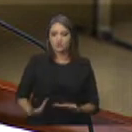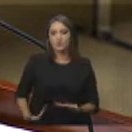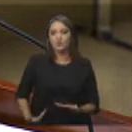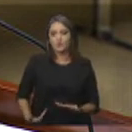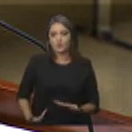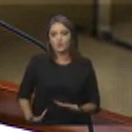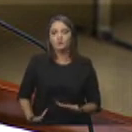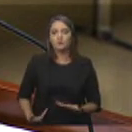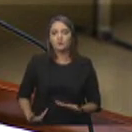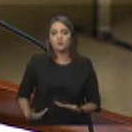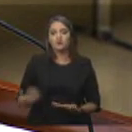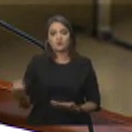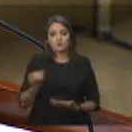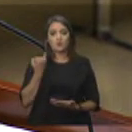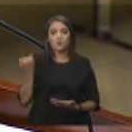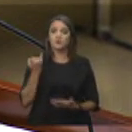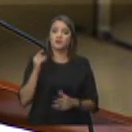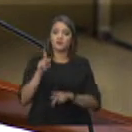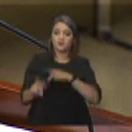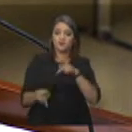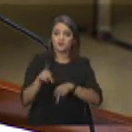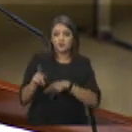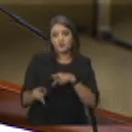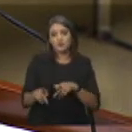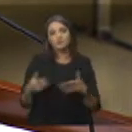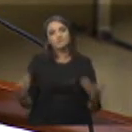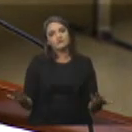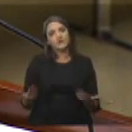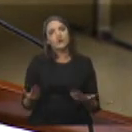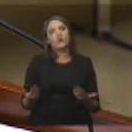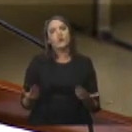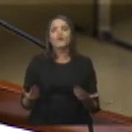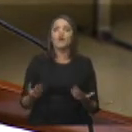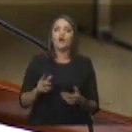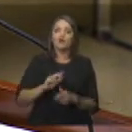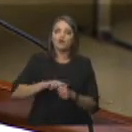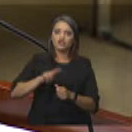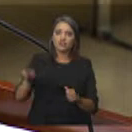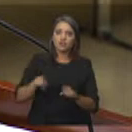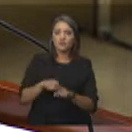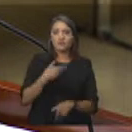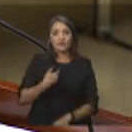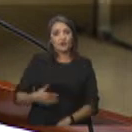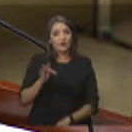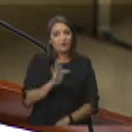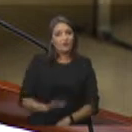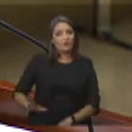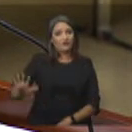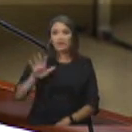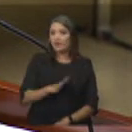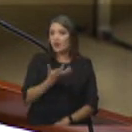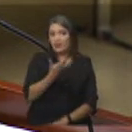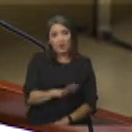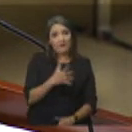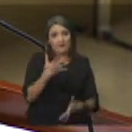nesses serviços públicos fundamentais à população, e é isso que a Advocacia Geral da União e o Governo Federal não quer, motivo pelo qual nos colocamos à disposição para